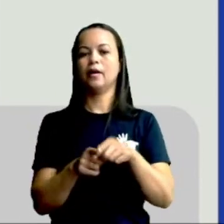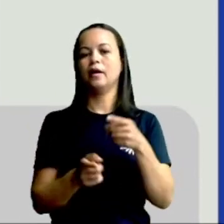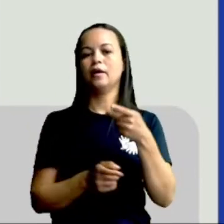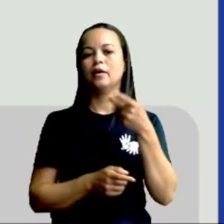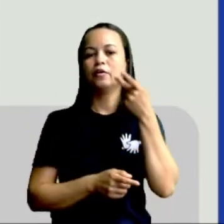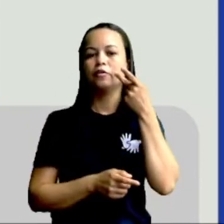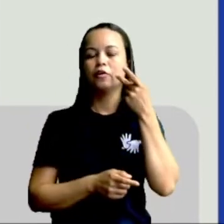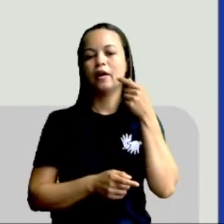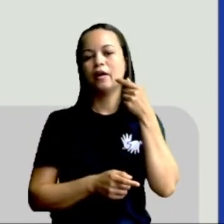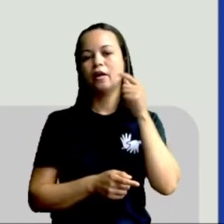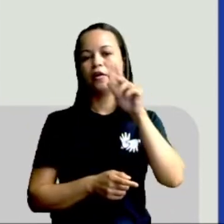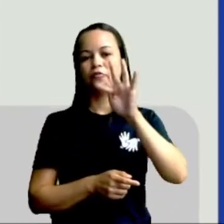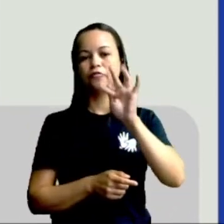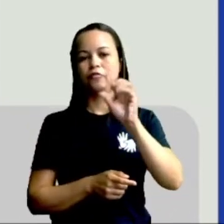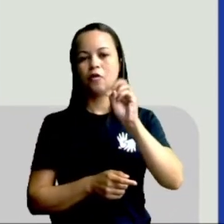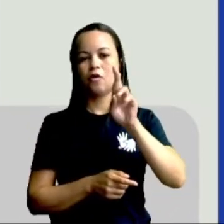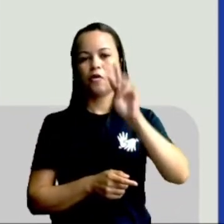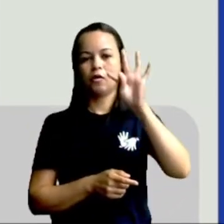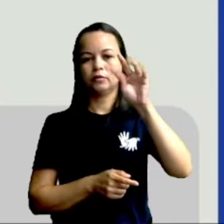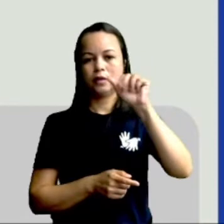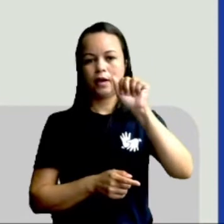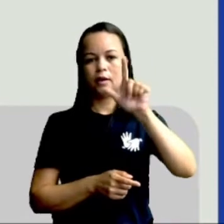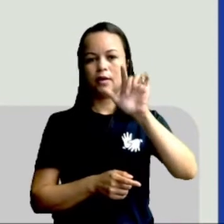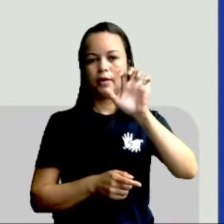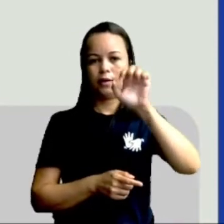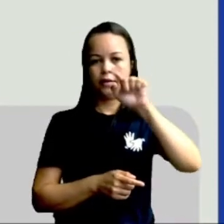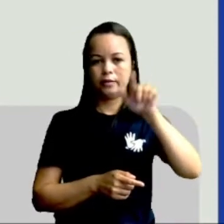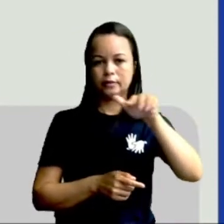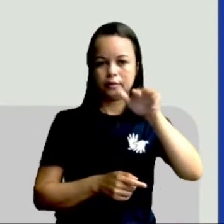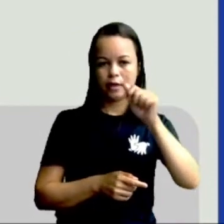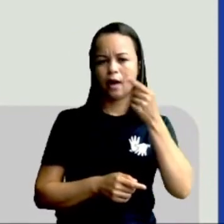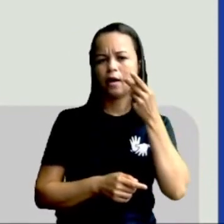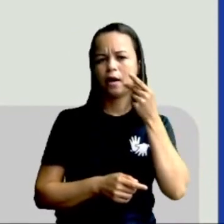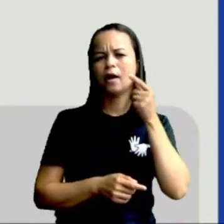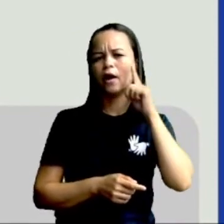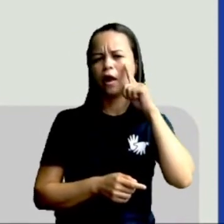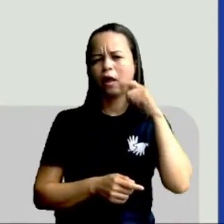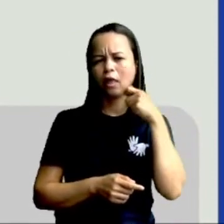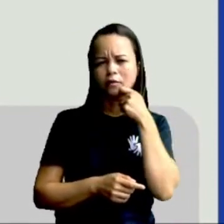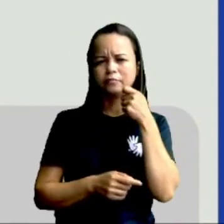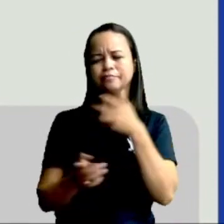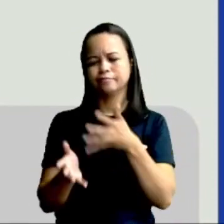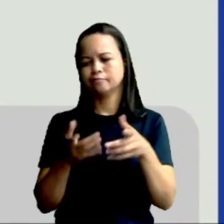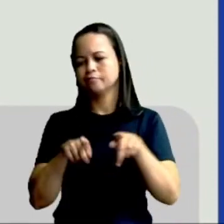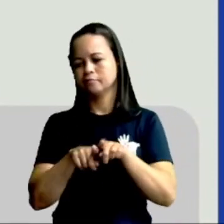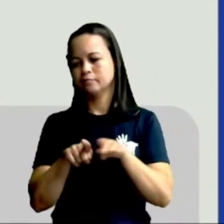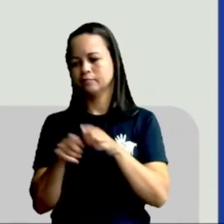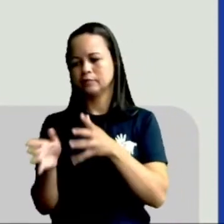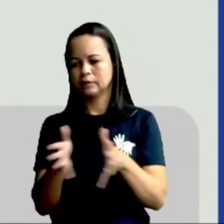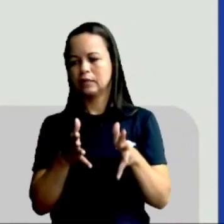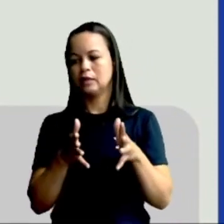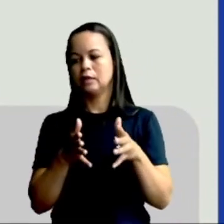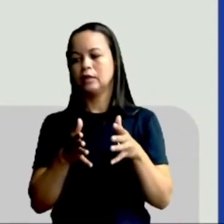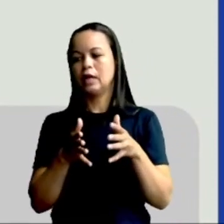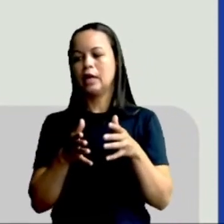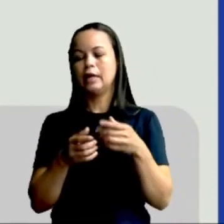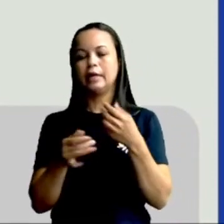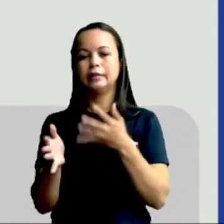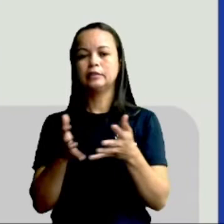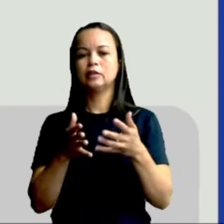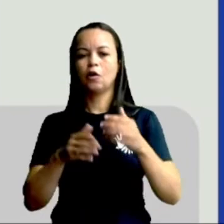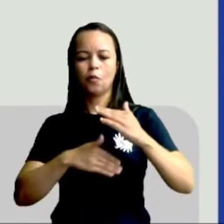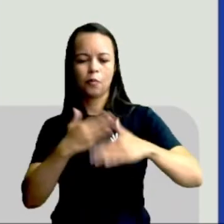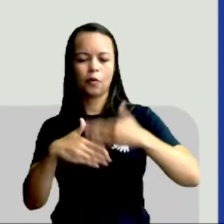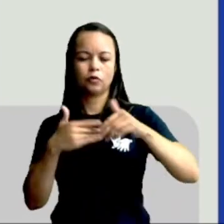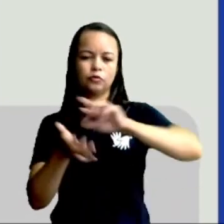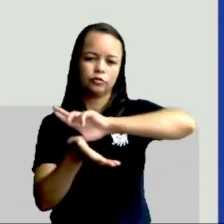região de Campina Grande e do estado da Paraíba. Olha aí, produz muita coisa e também,